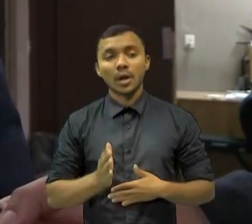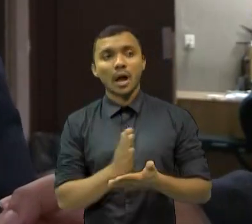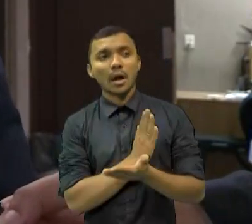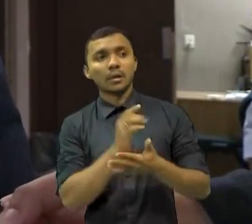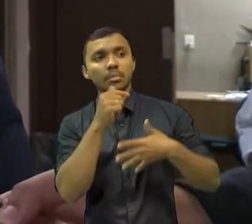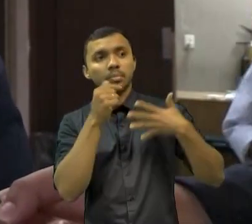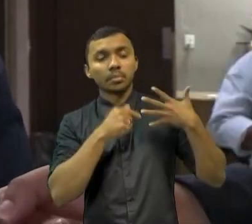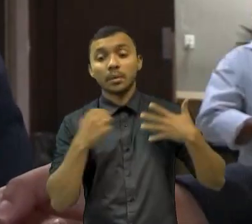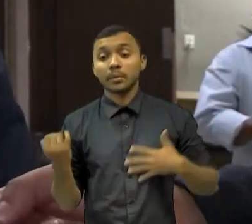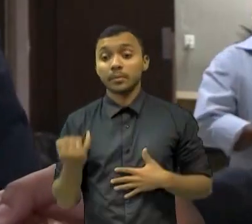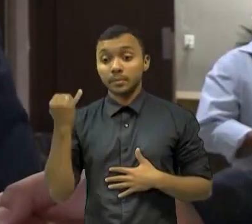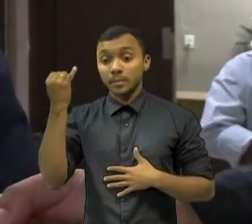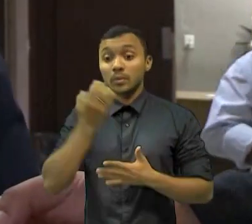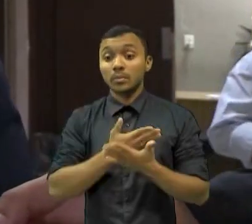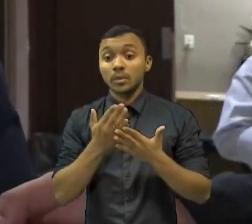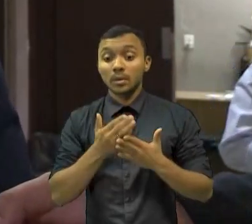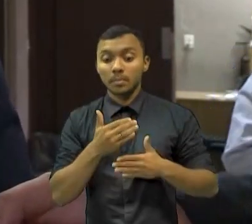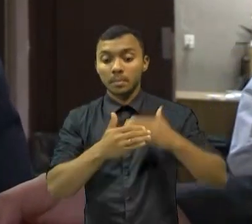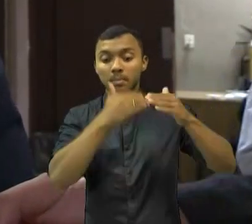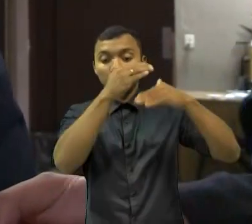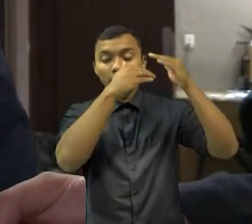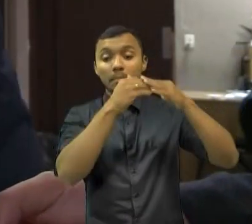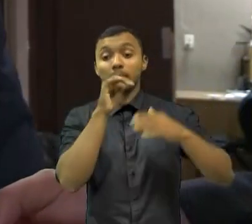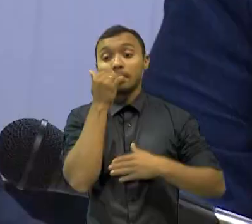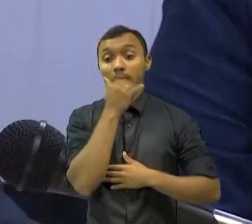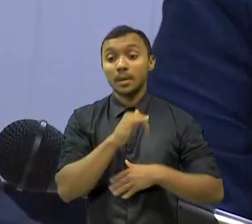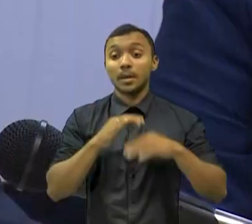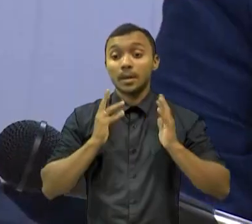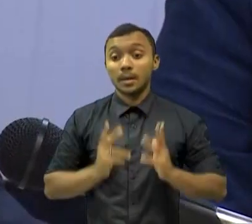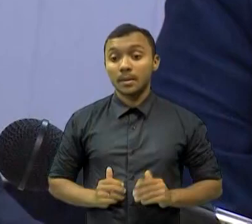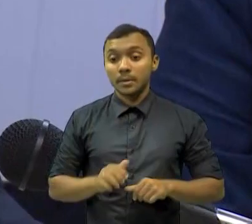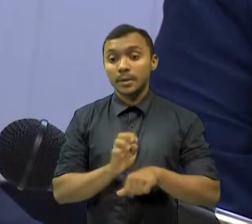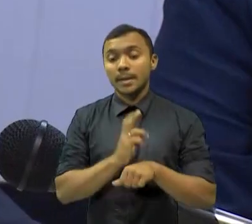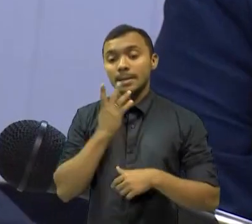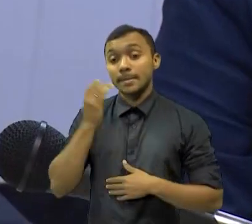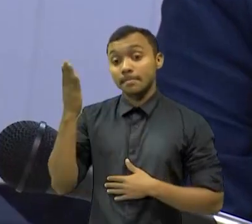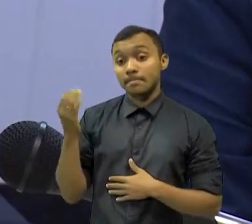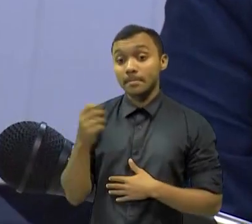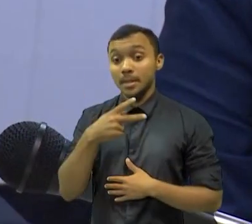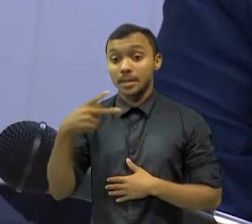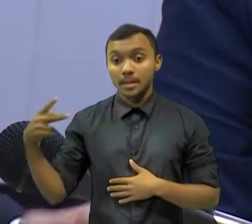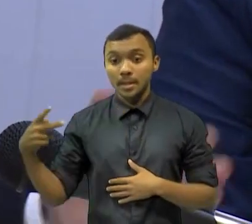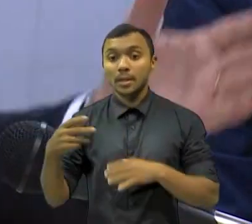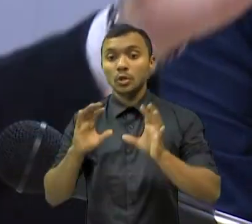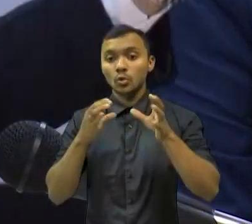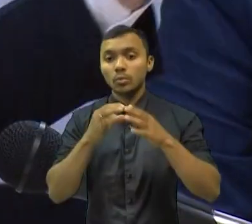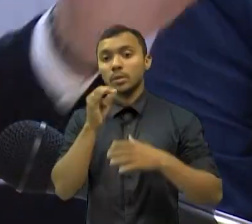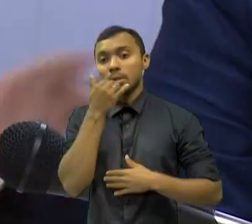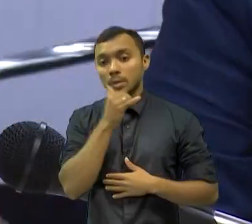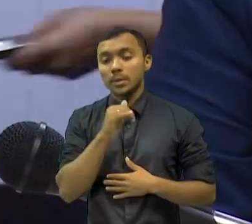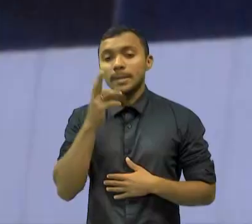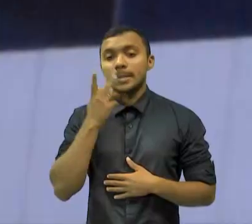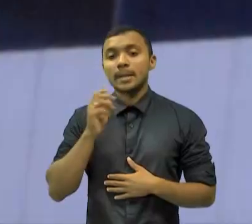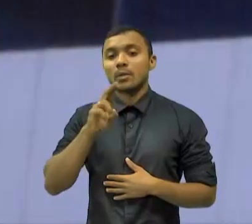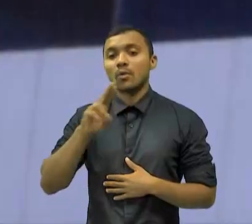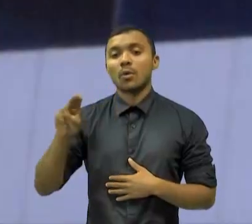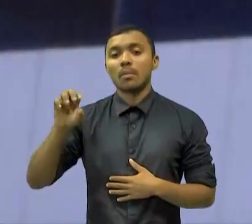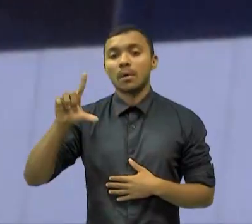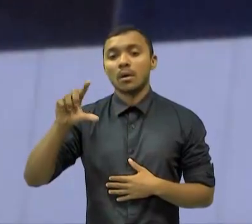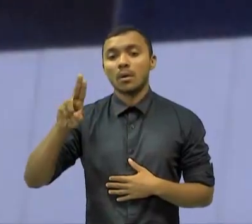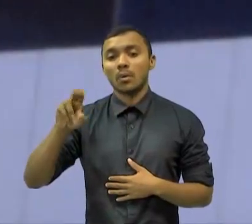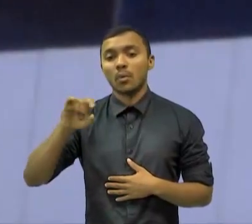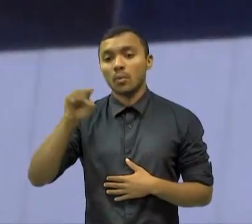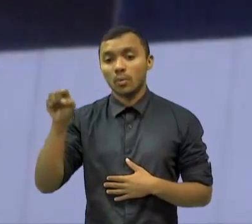que hoje vêm capitaneando o desenvolvimento das energias renováveis no nosso estado. O presidente do Sind Energia Ceará, Luiz Carlos, ressaltou